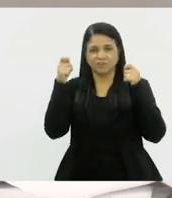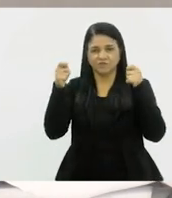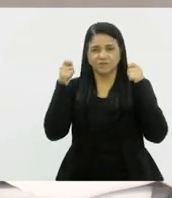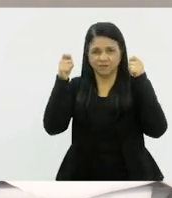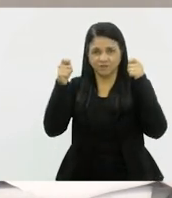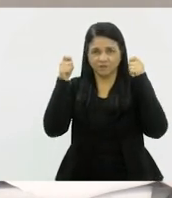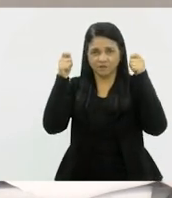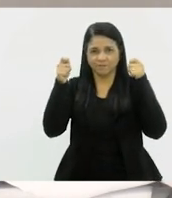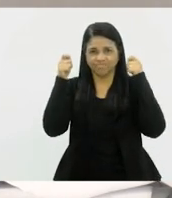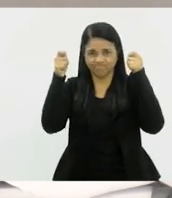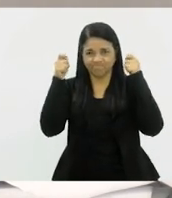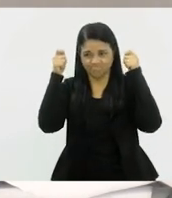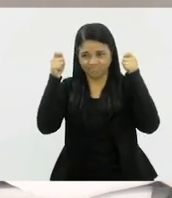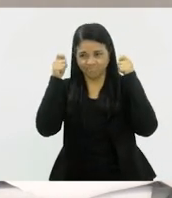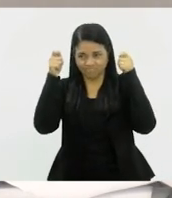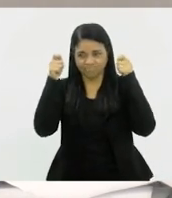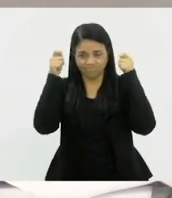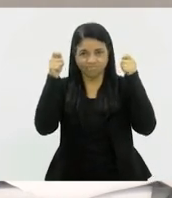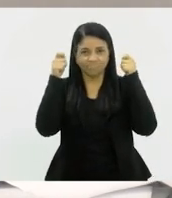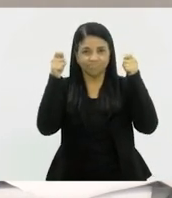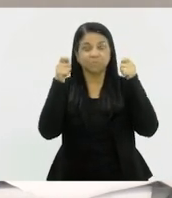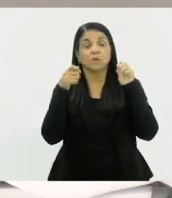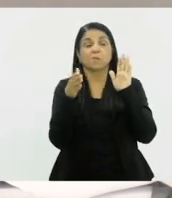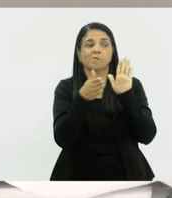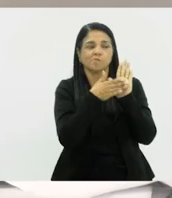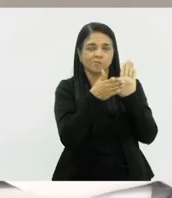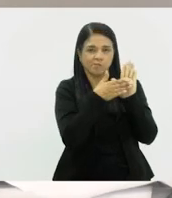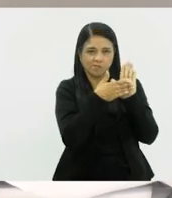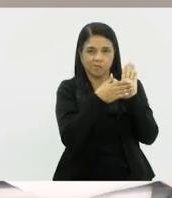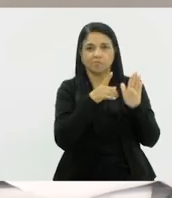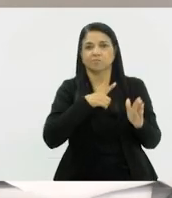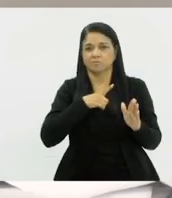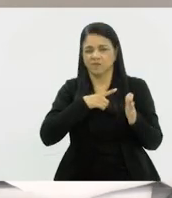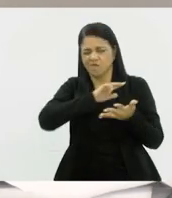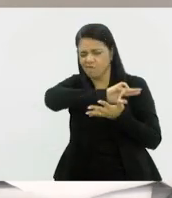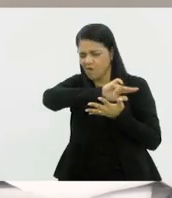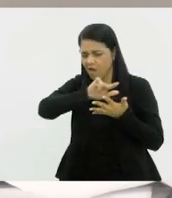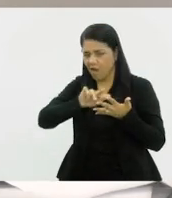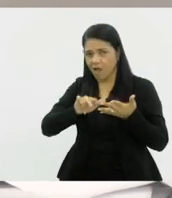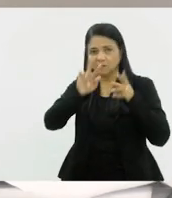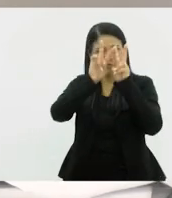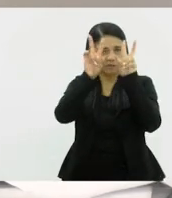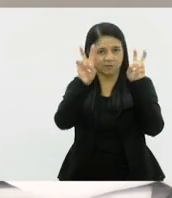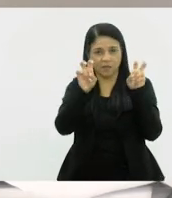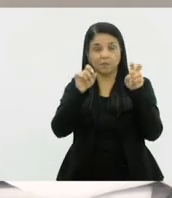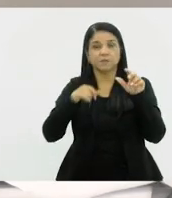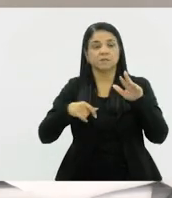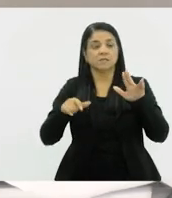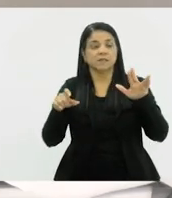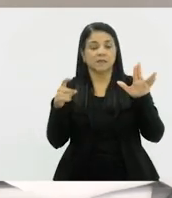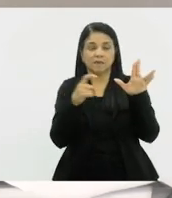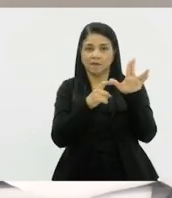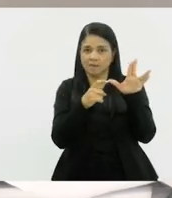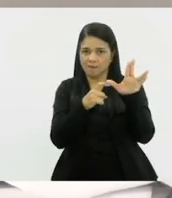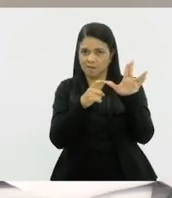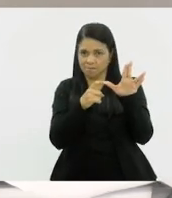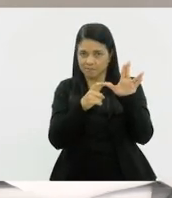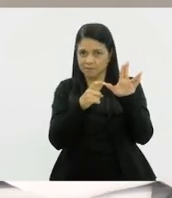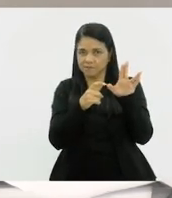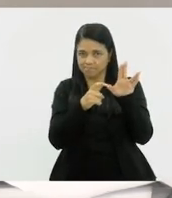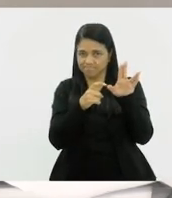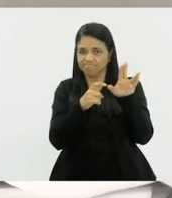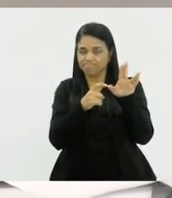ativista tem propostas sobre vários desses temas inclusive cannabis medicinal e